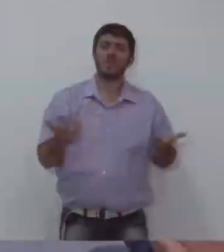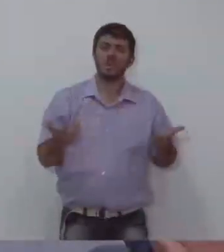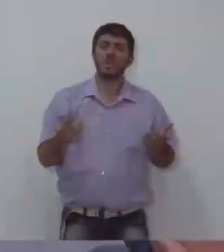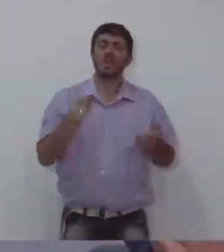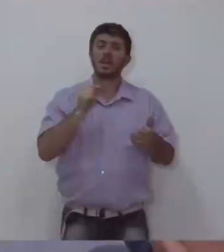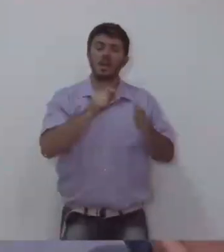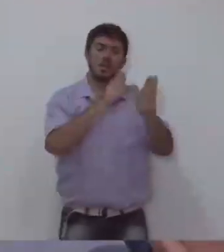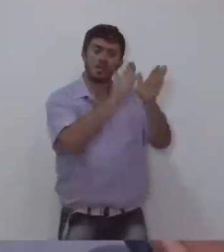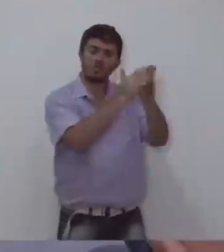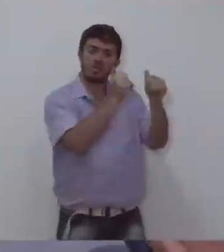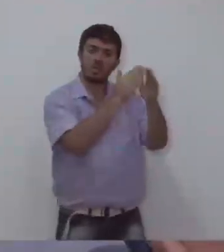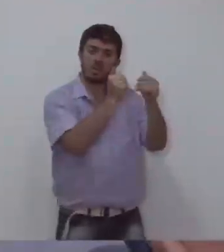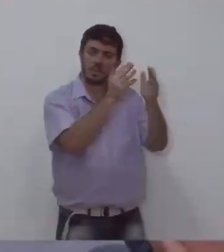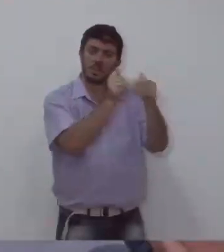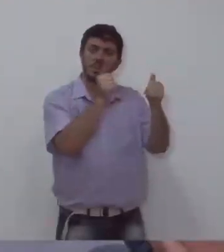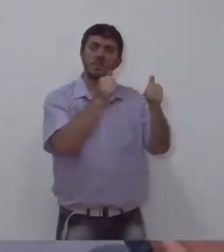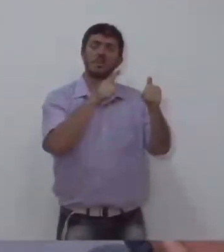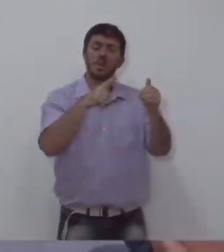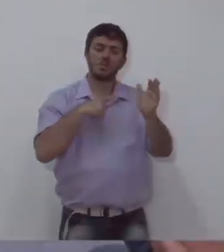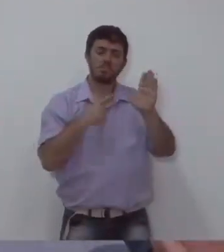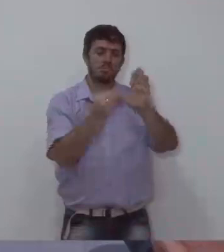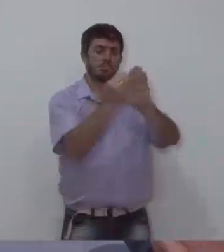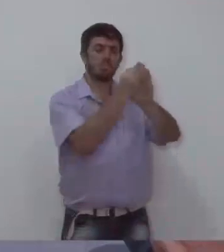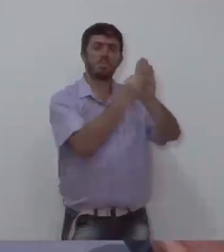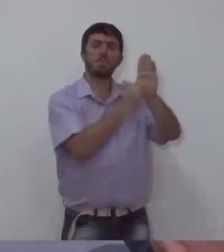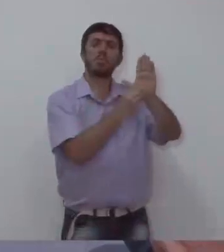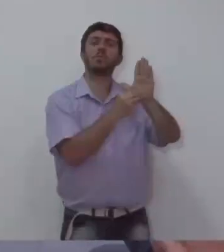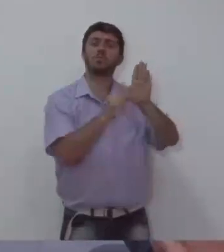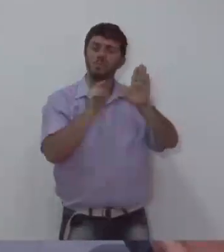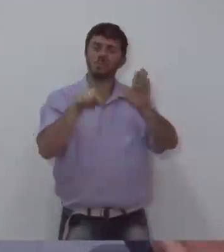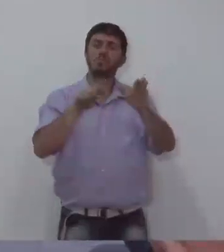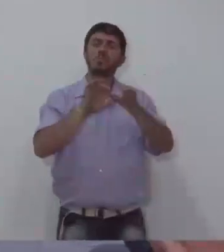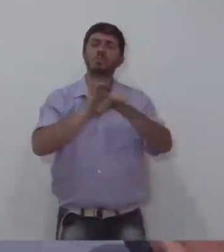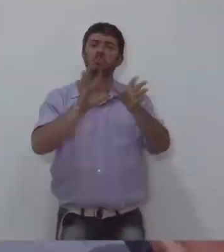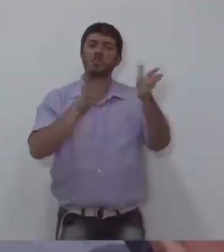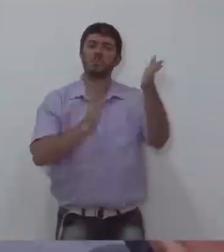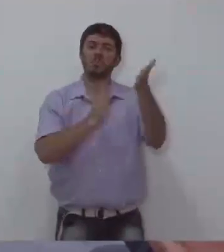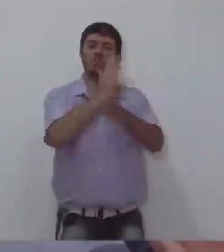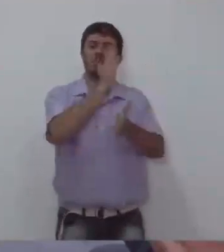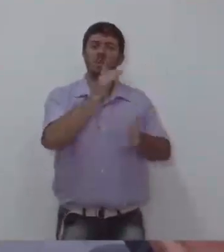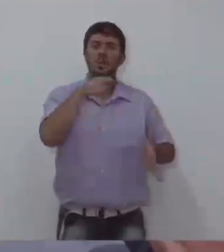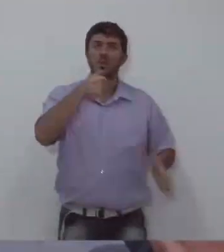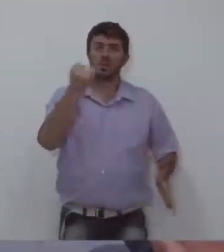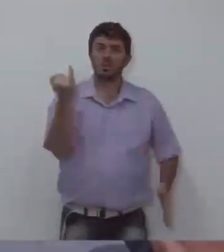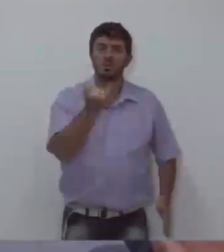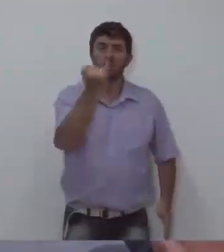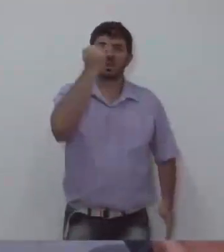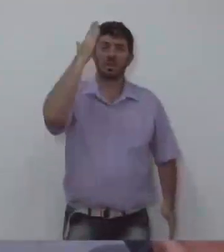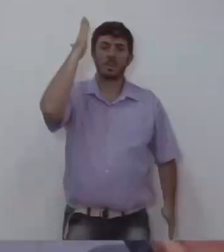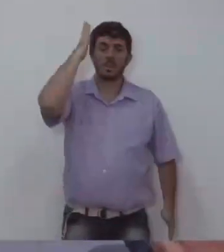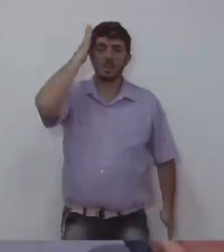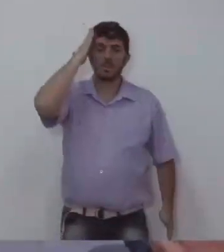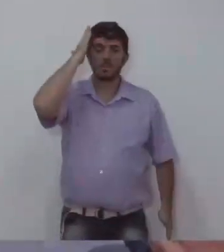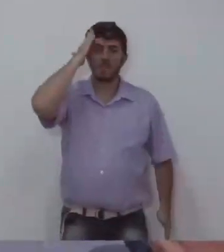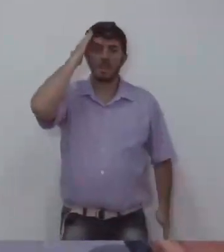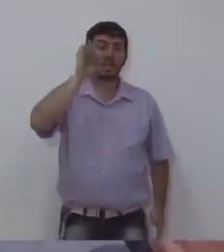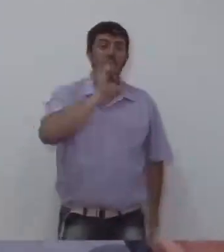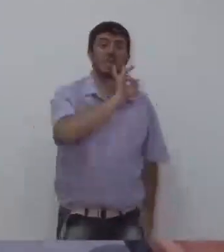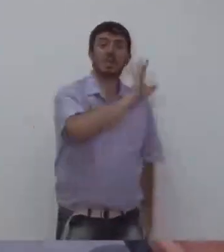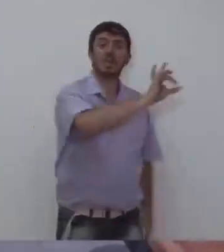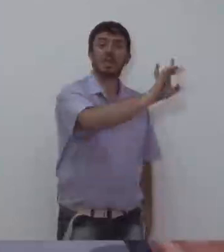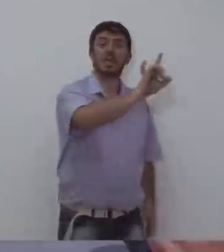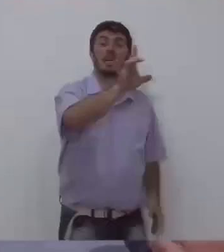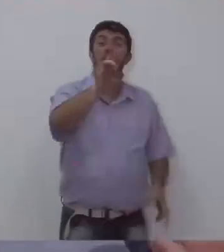aprovação de informações, e foram aprovados. Acho que é importante, sim, saber o posicionamento de cada setor, né,